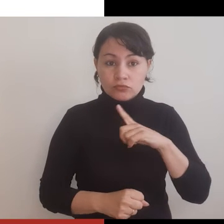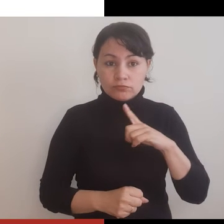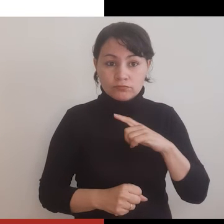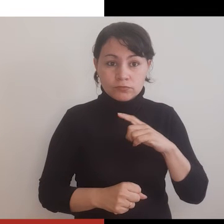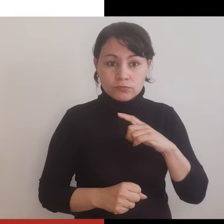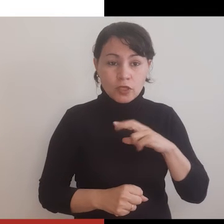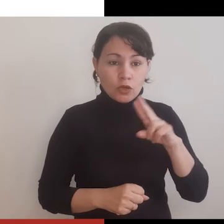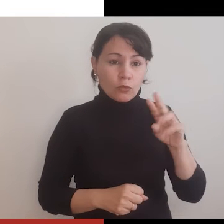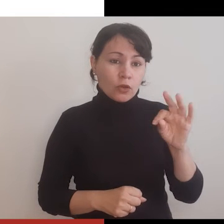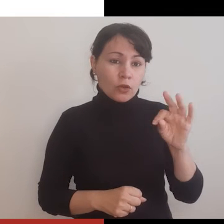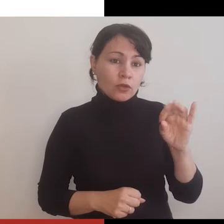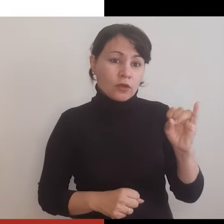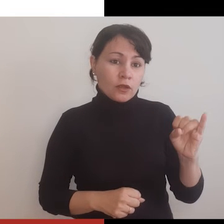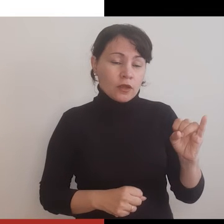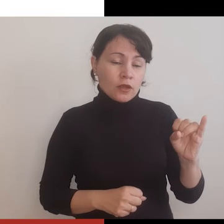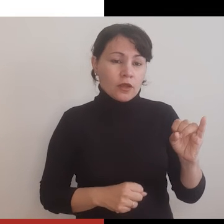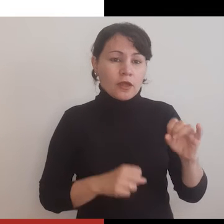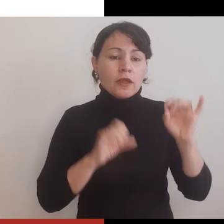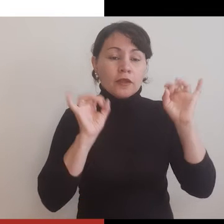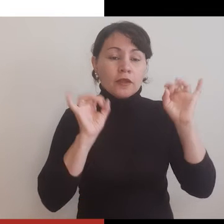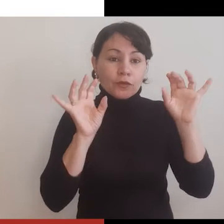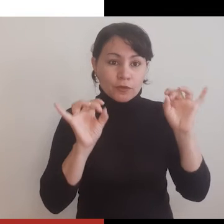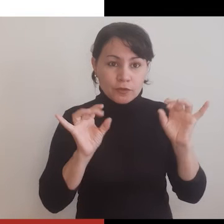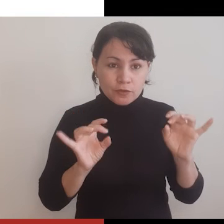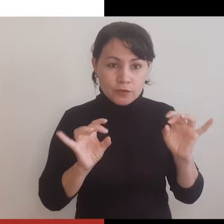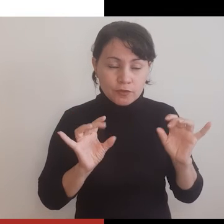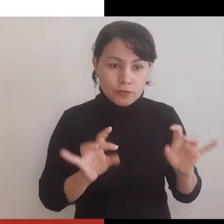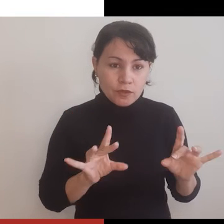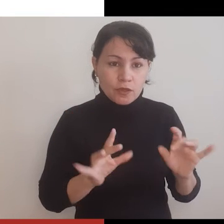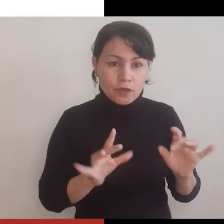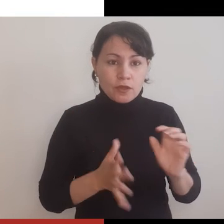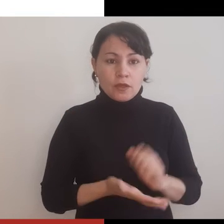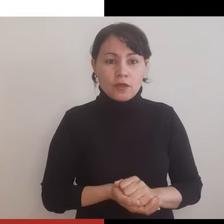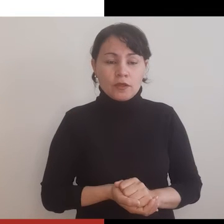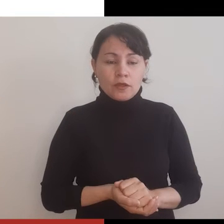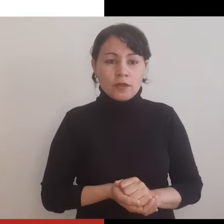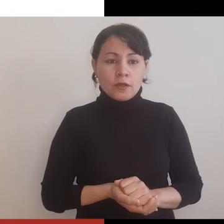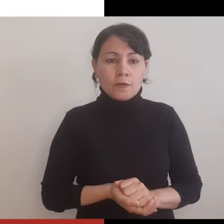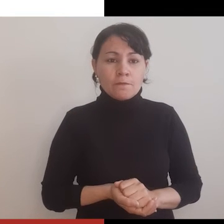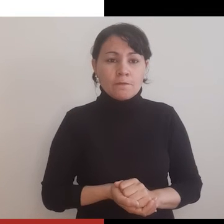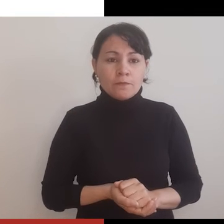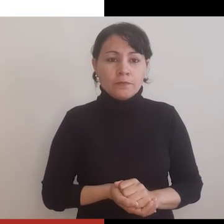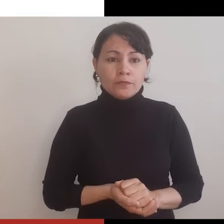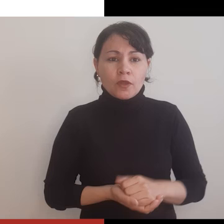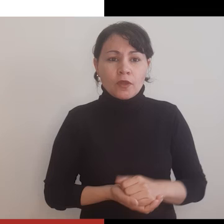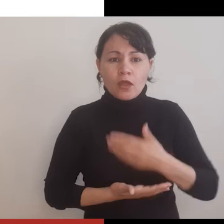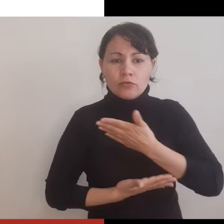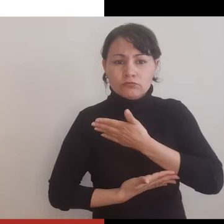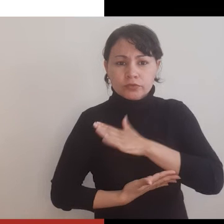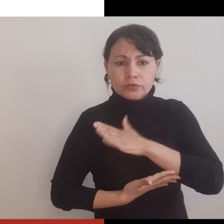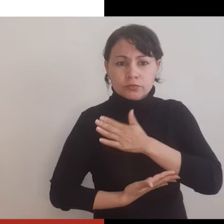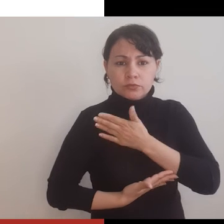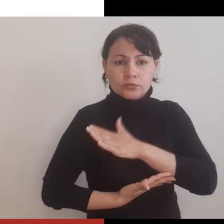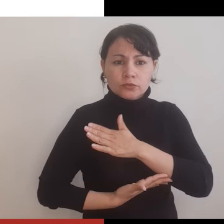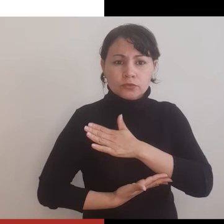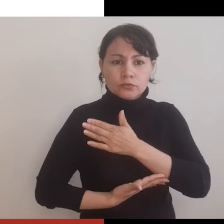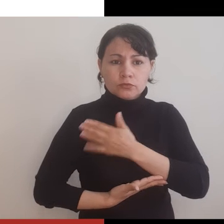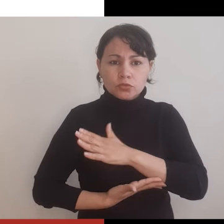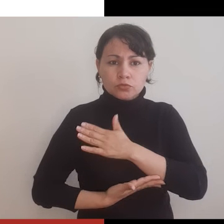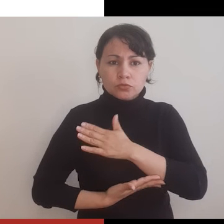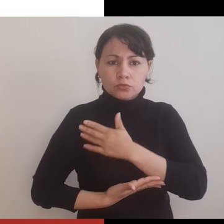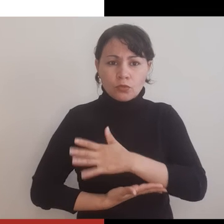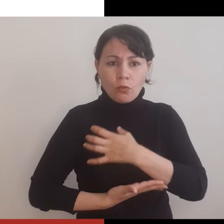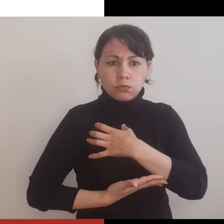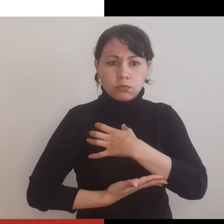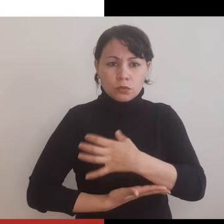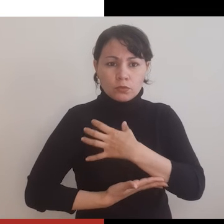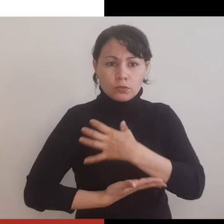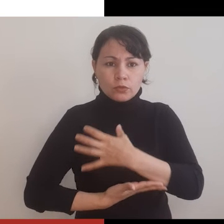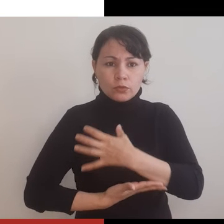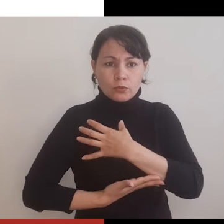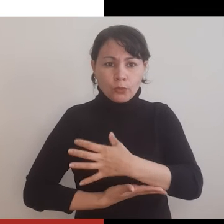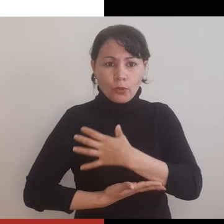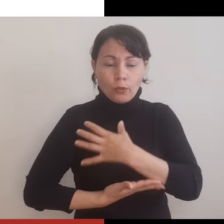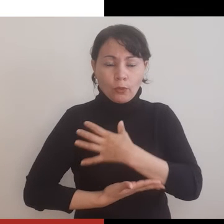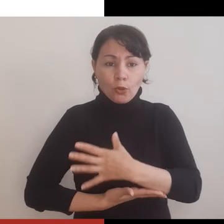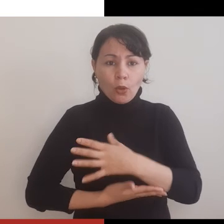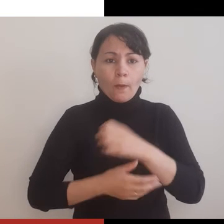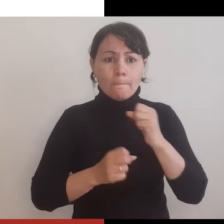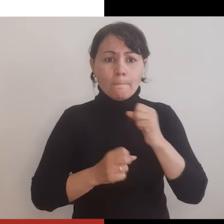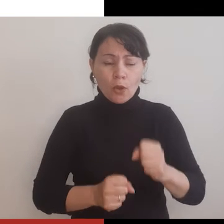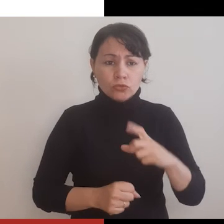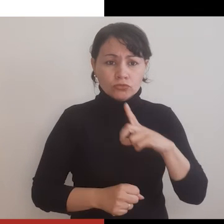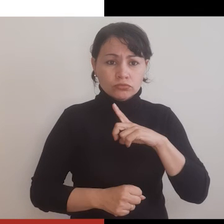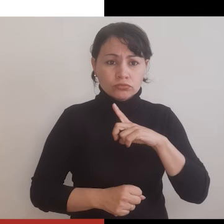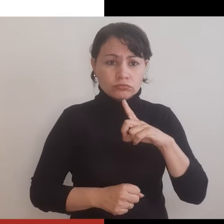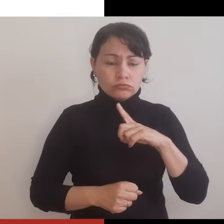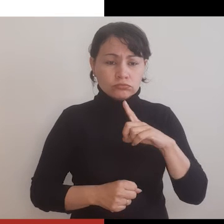unidade de terapia especializada em cardiologia, por exemplo, as UTIs coronárias,